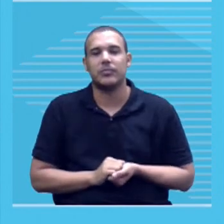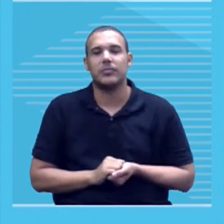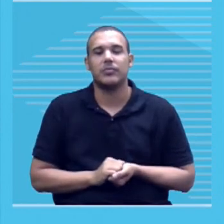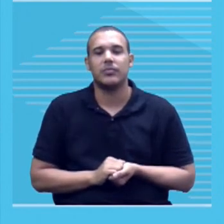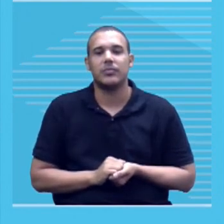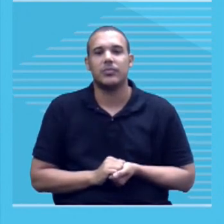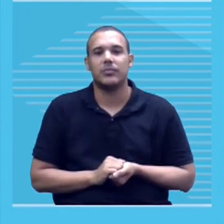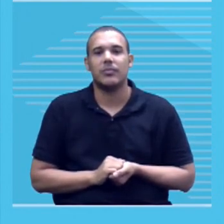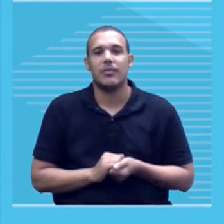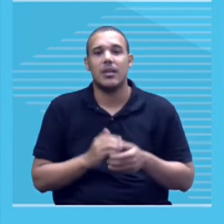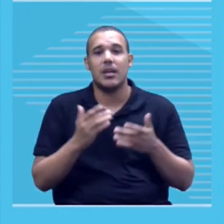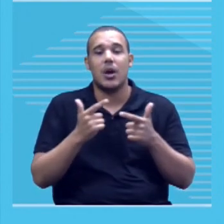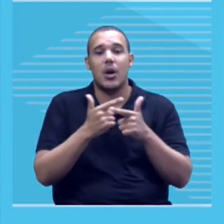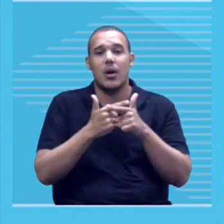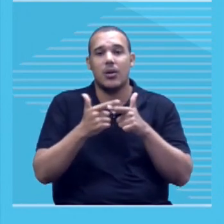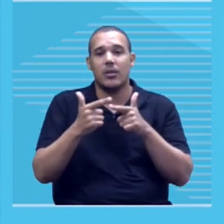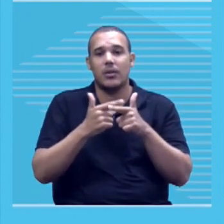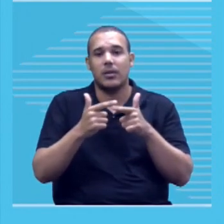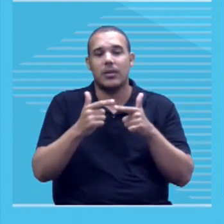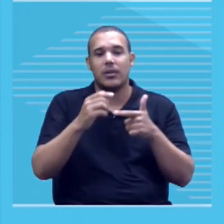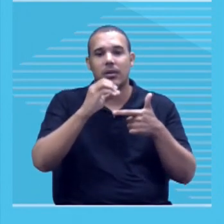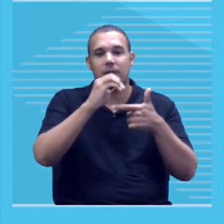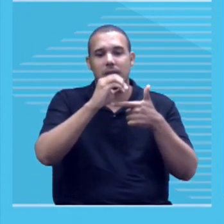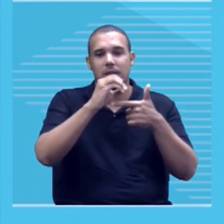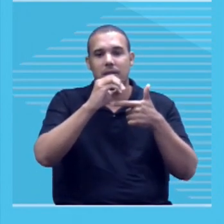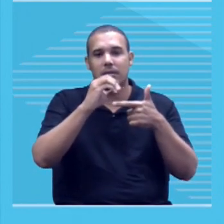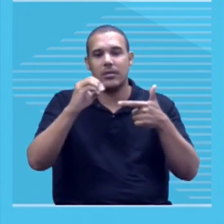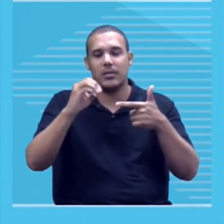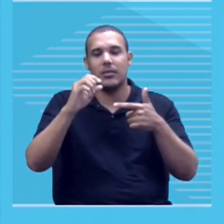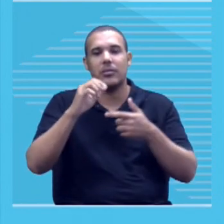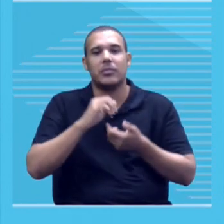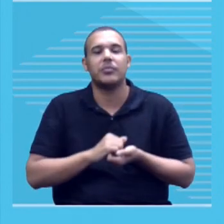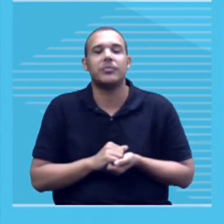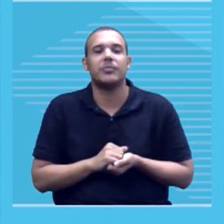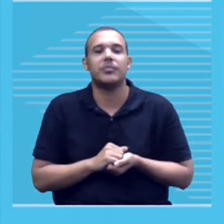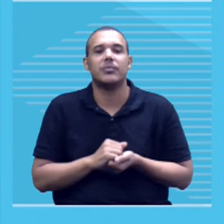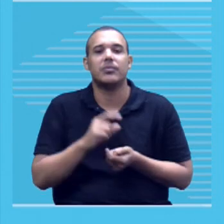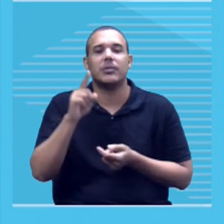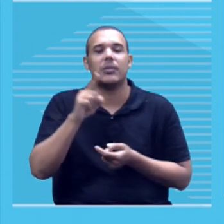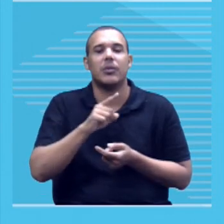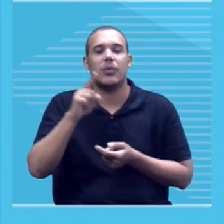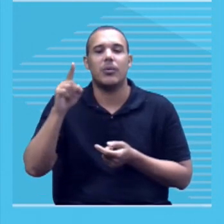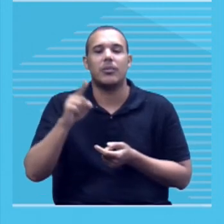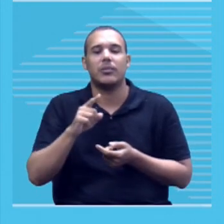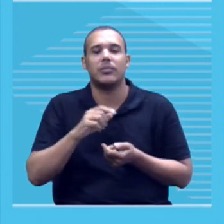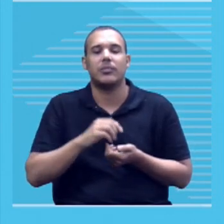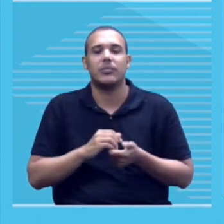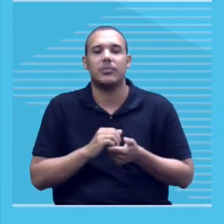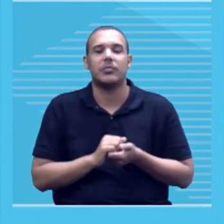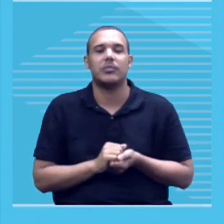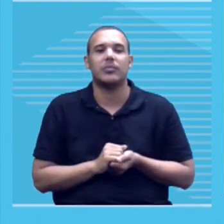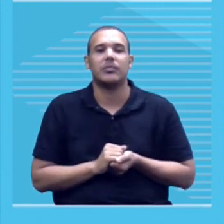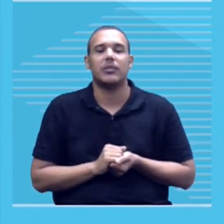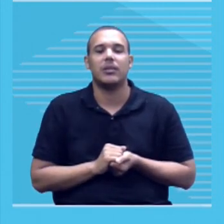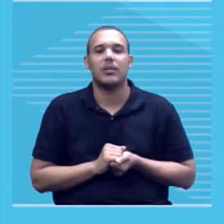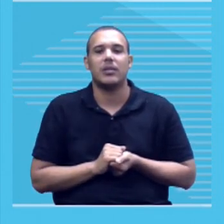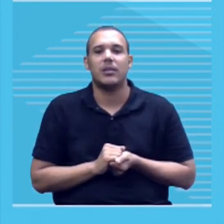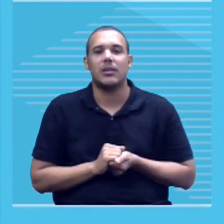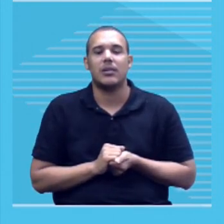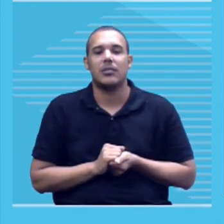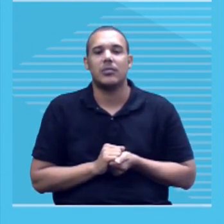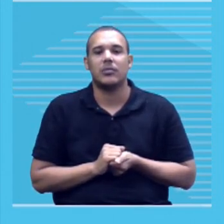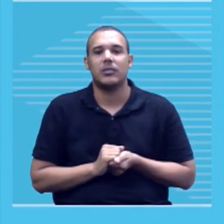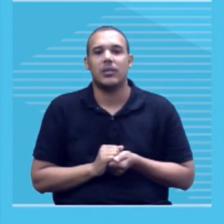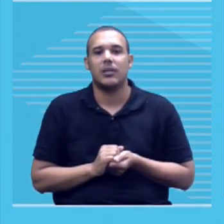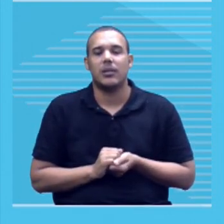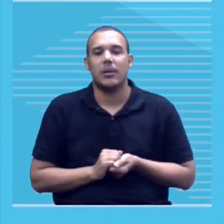uma simples divisão. 0 de um lado com 0 do outro. Tchau. E aí, eu teria que a resistência do